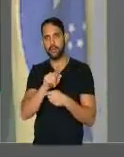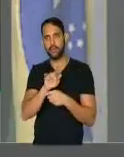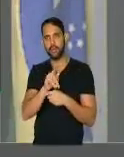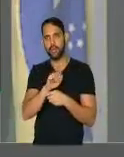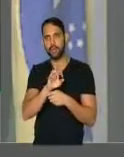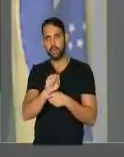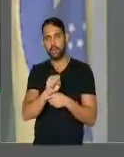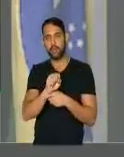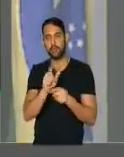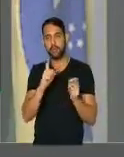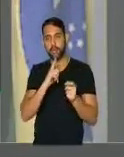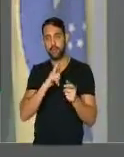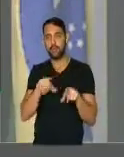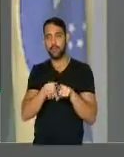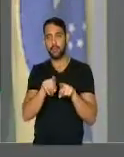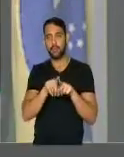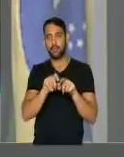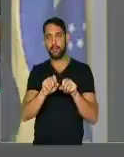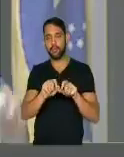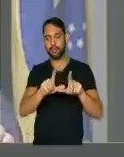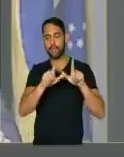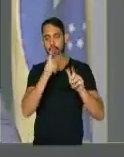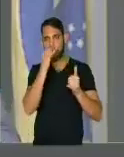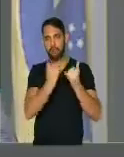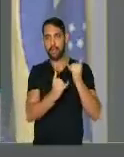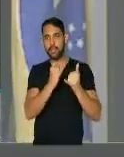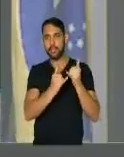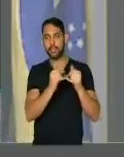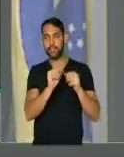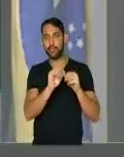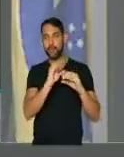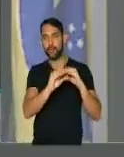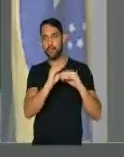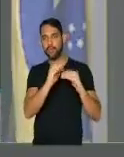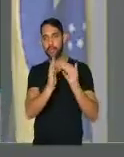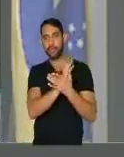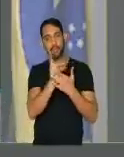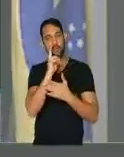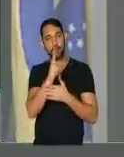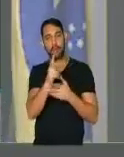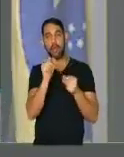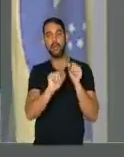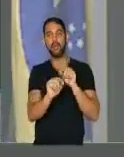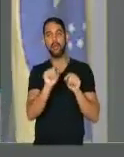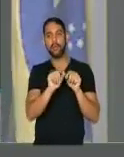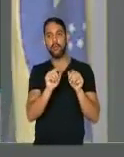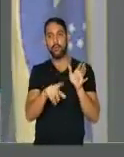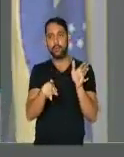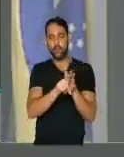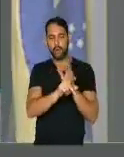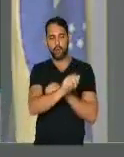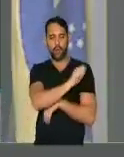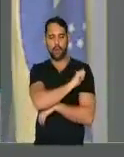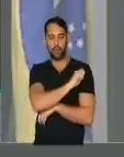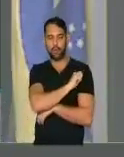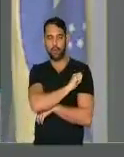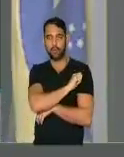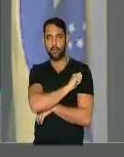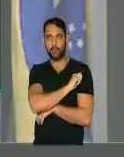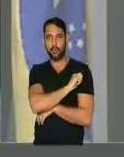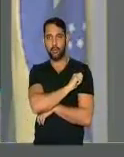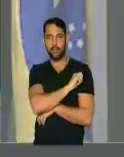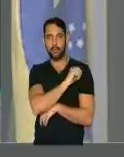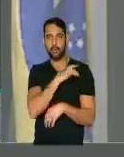Google Classroom você tem também uma janela muito parecida com isso. Nós vimos lá em que o próprio aluno